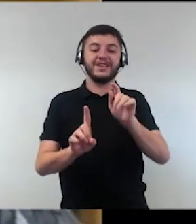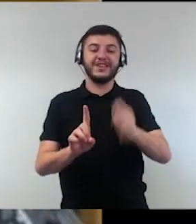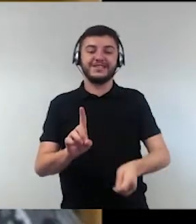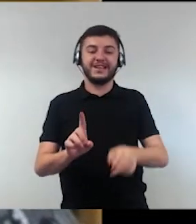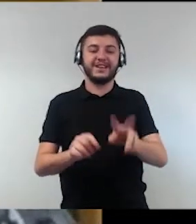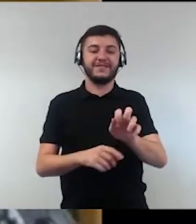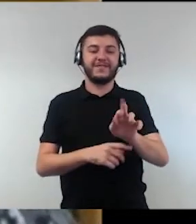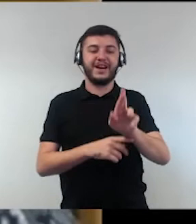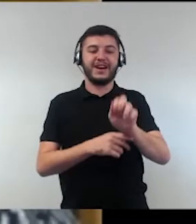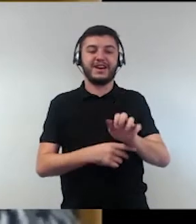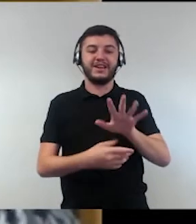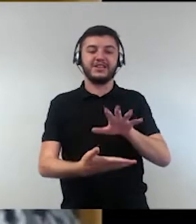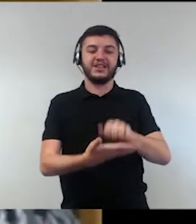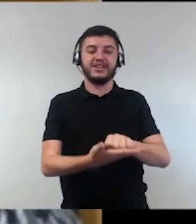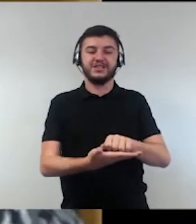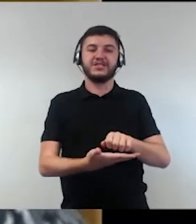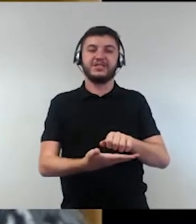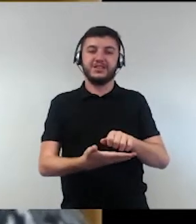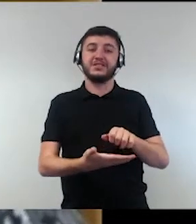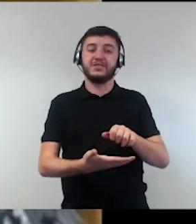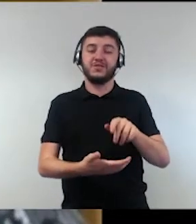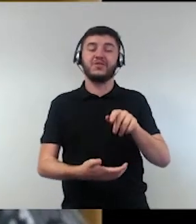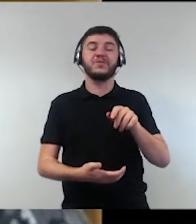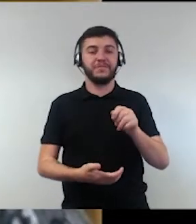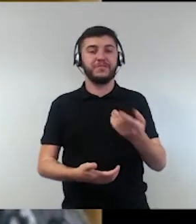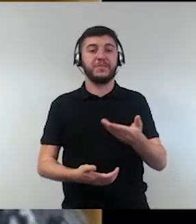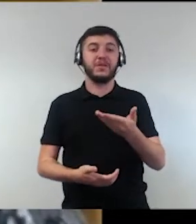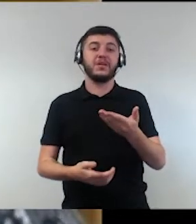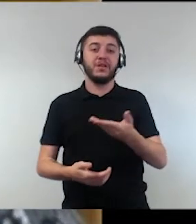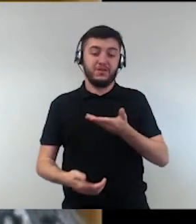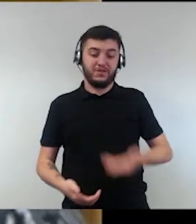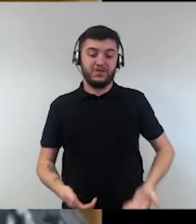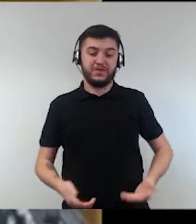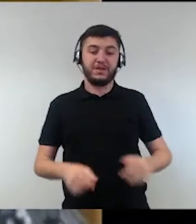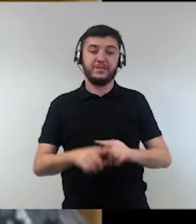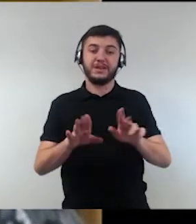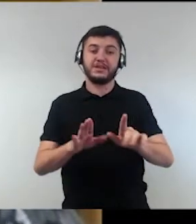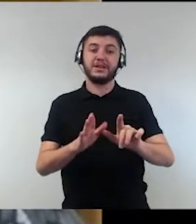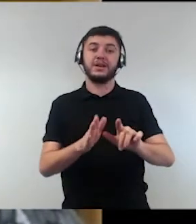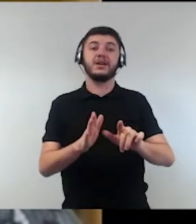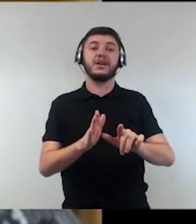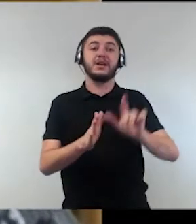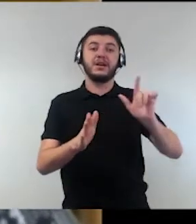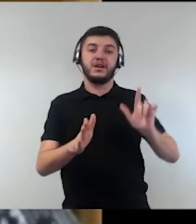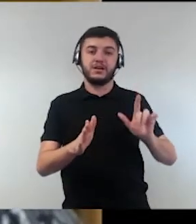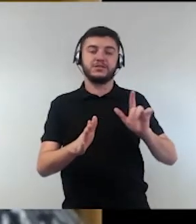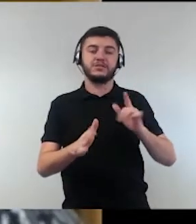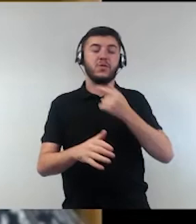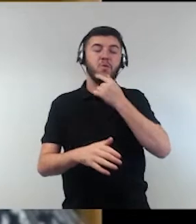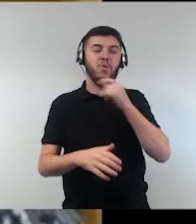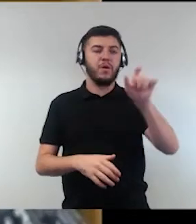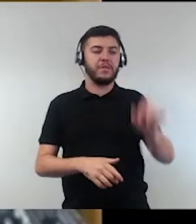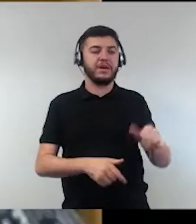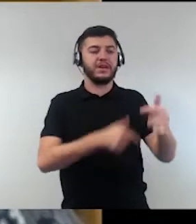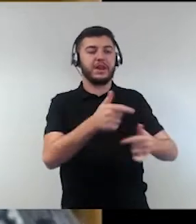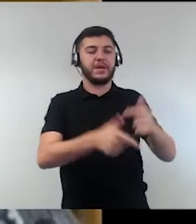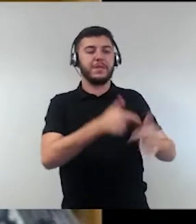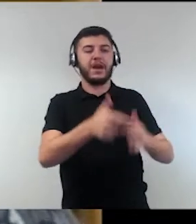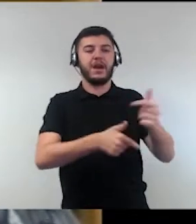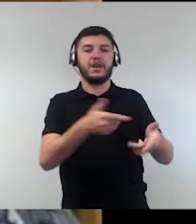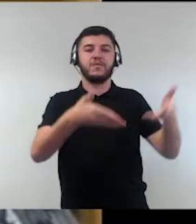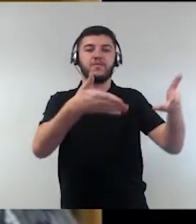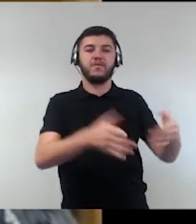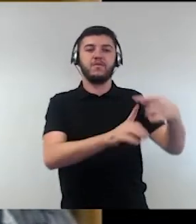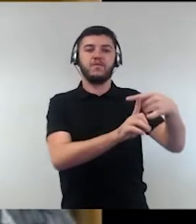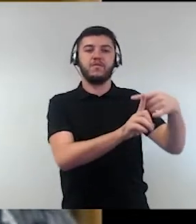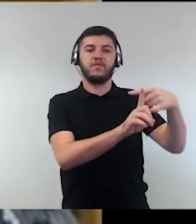de começar as audiências, eu fui fui procurada por um rapaz da funerária que precisava de uma